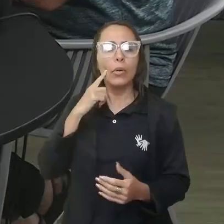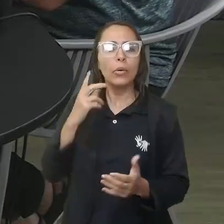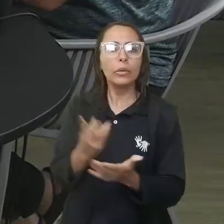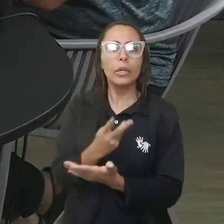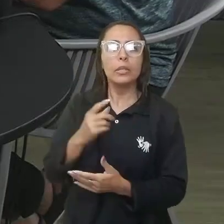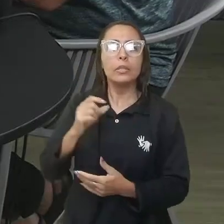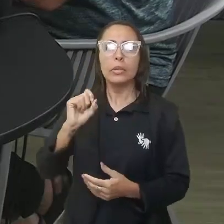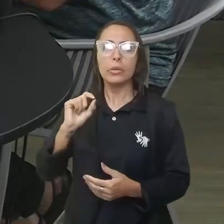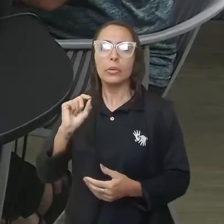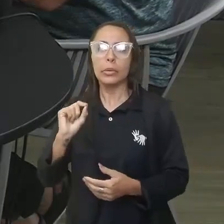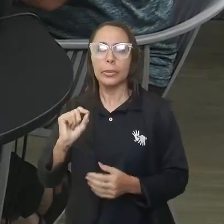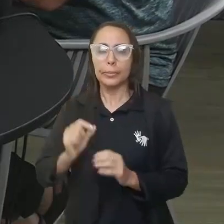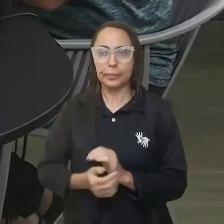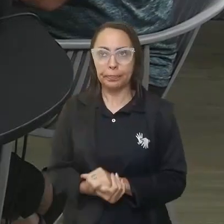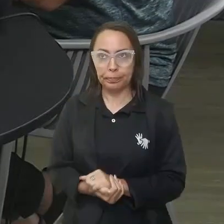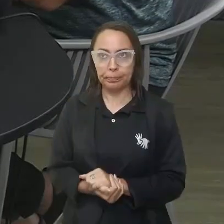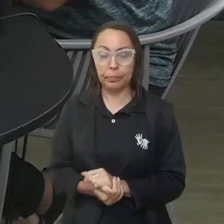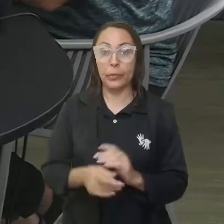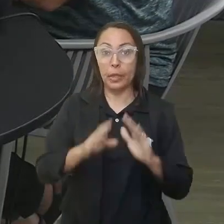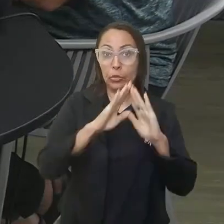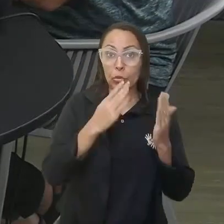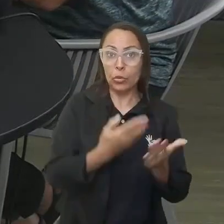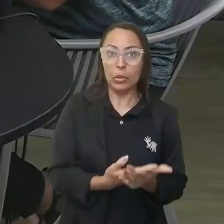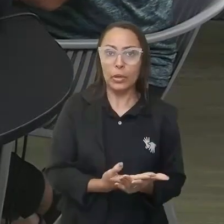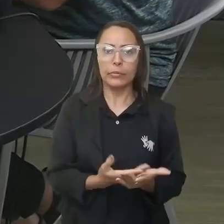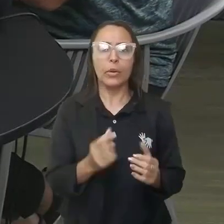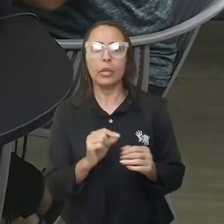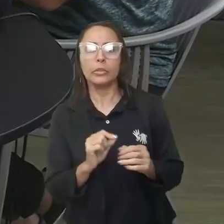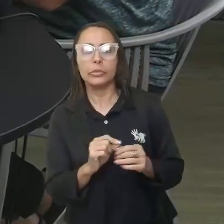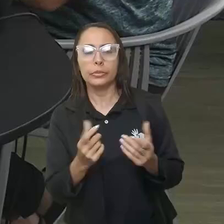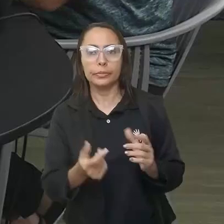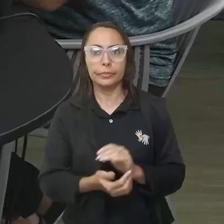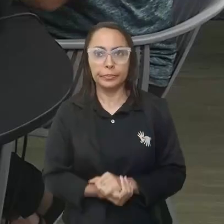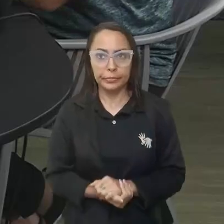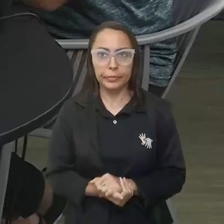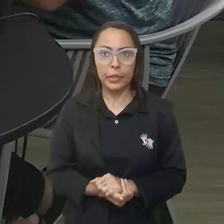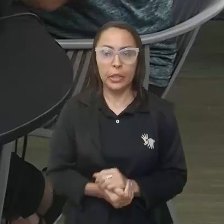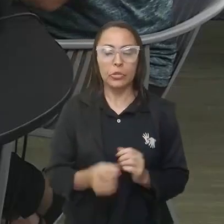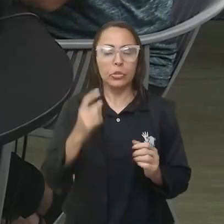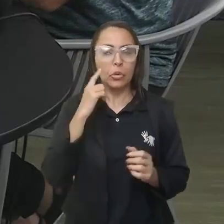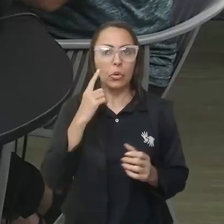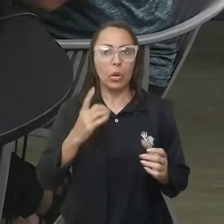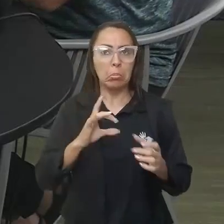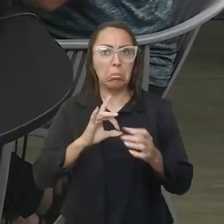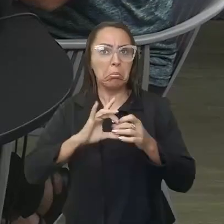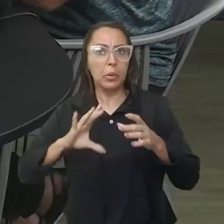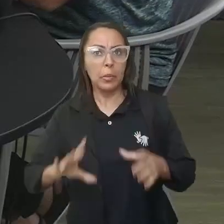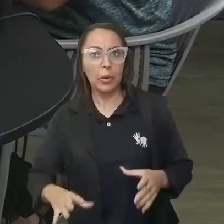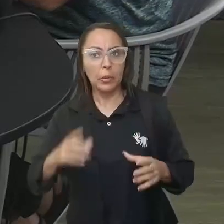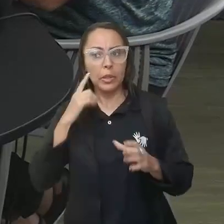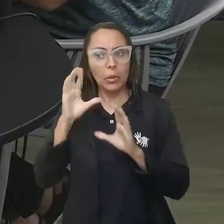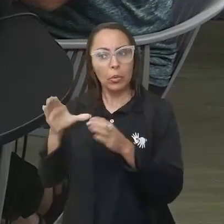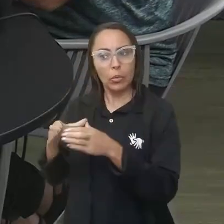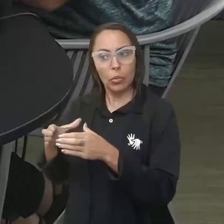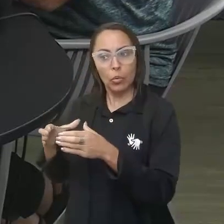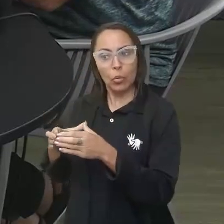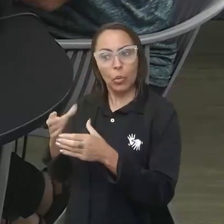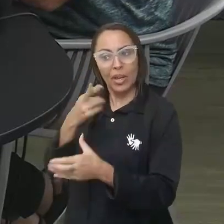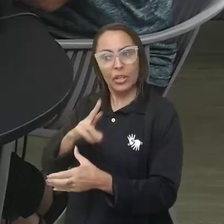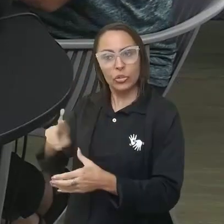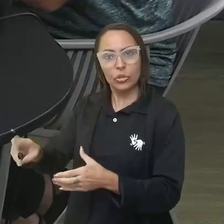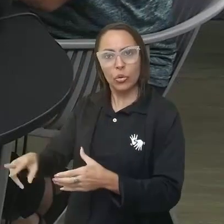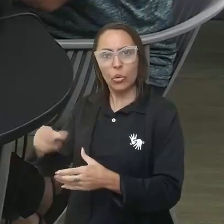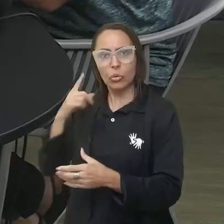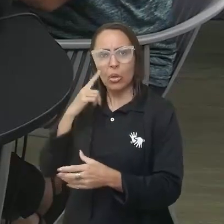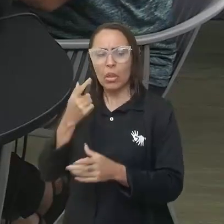para a gente, né? Para a escola, o que é que a escola faz? A escola abre mão porque existe um grupo religioso que está incomodado em